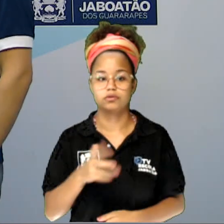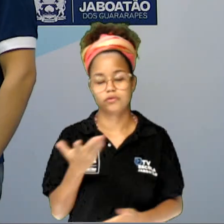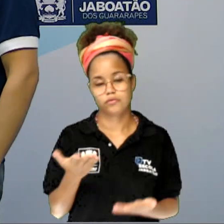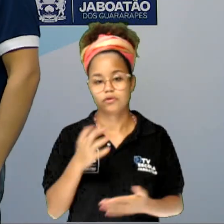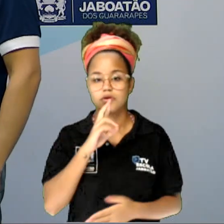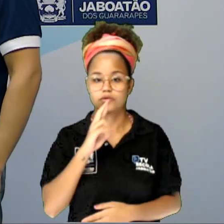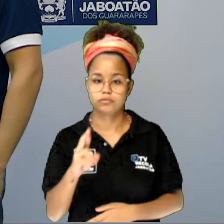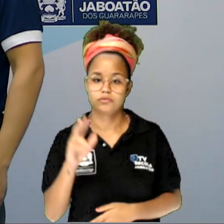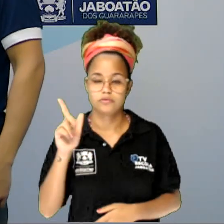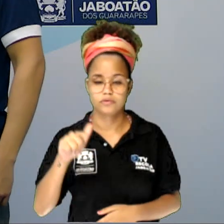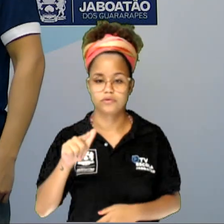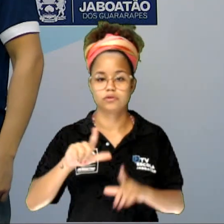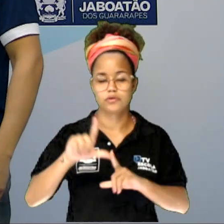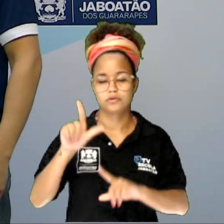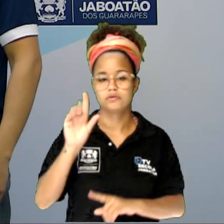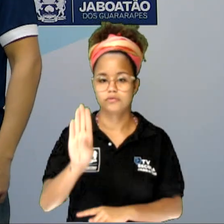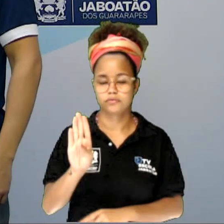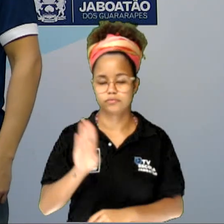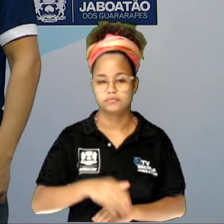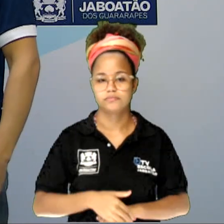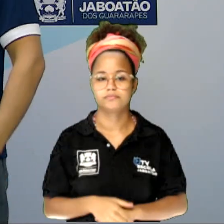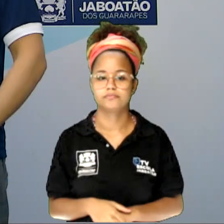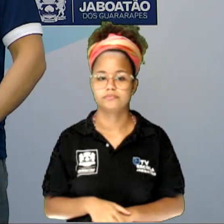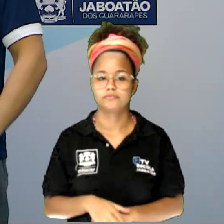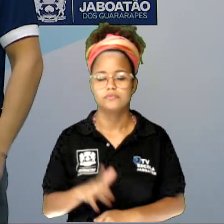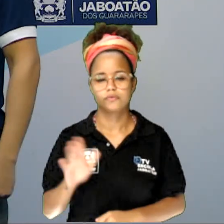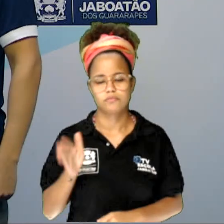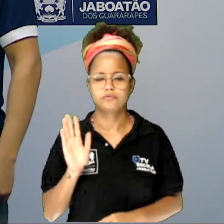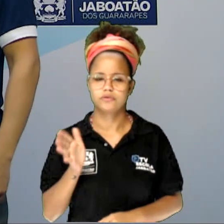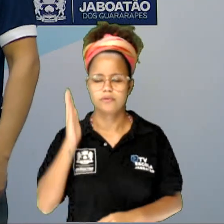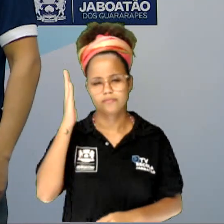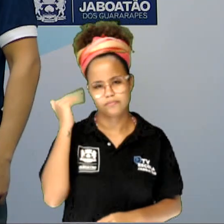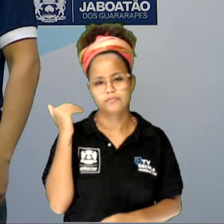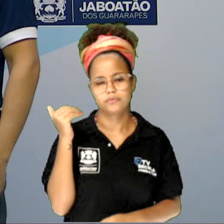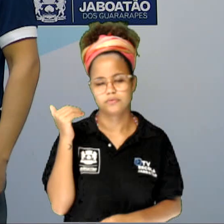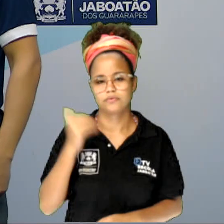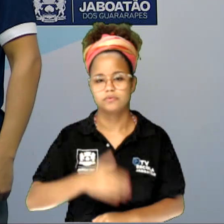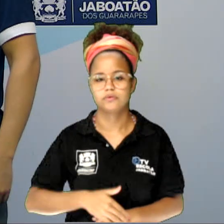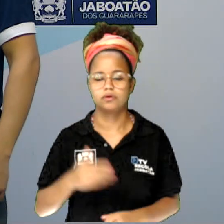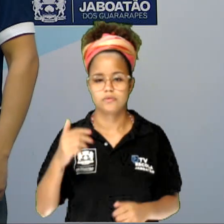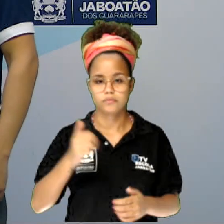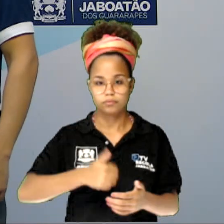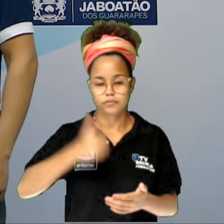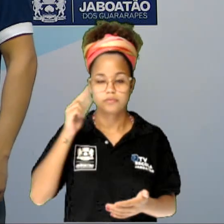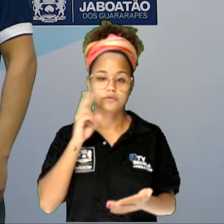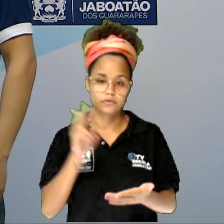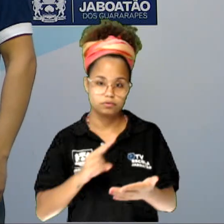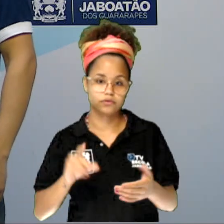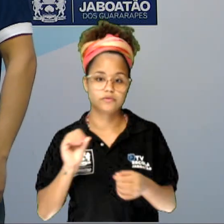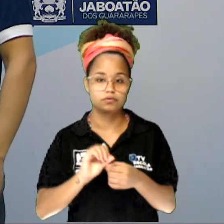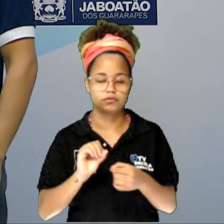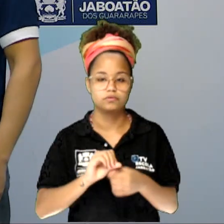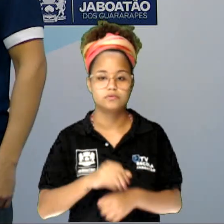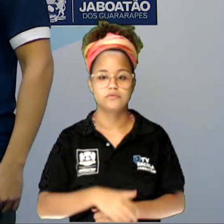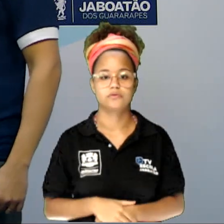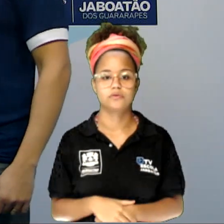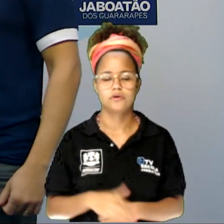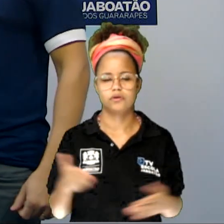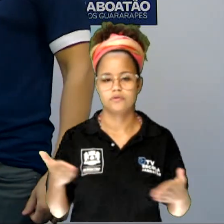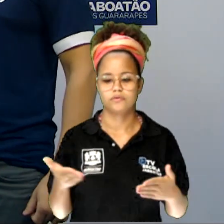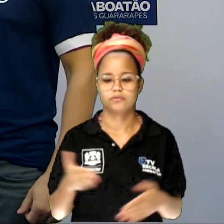resposta é confirmadíssima aí, o item B, como já desconfiávamos, né, na primeira leitura que fizemos desse item. Vamos